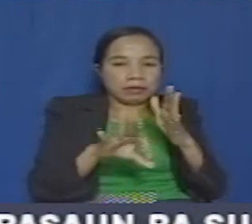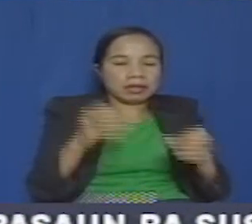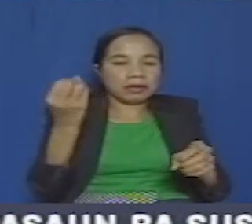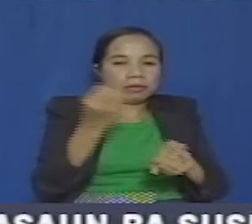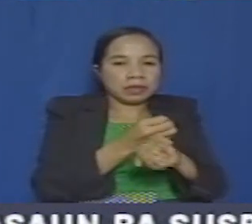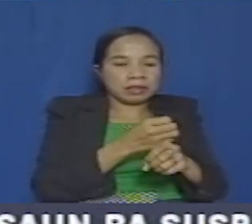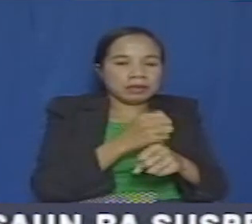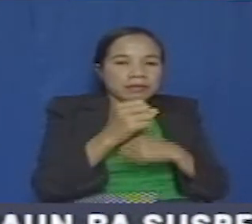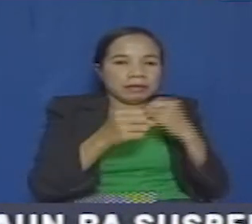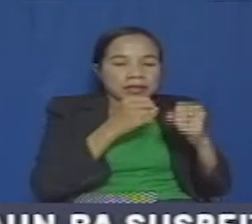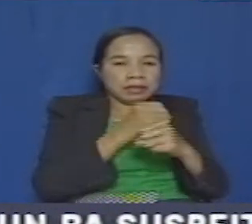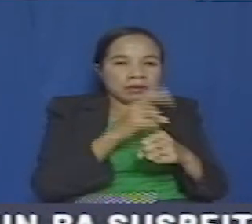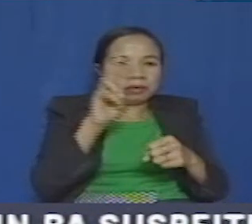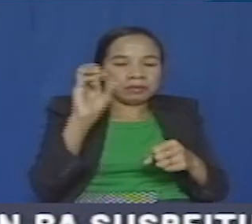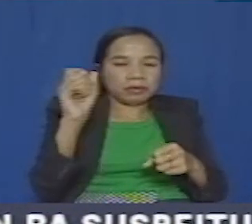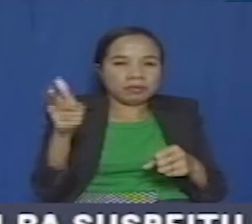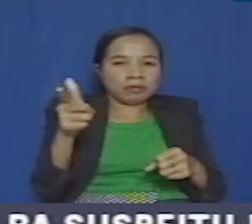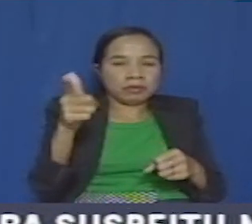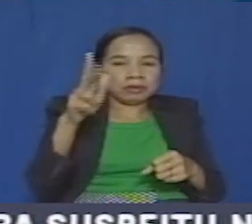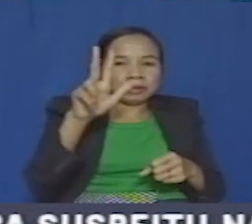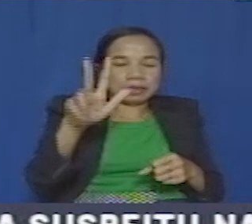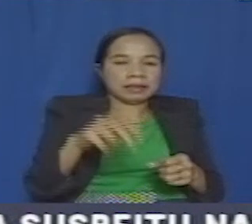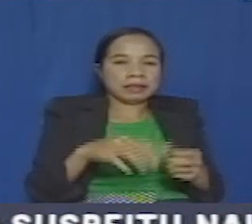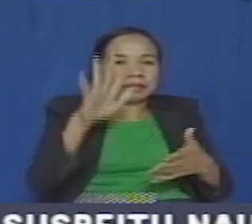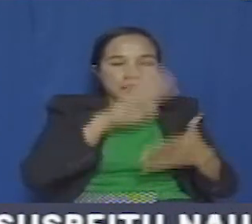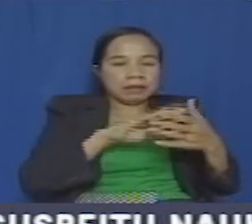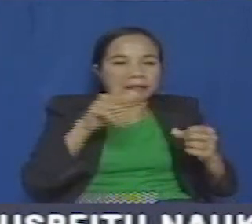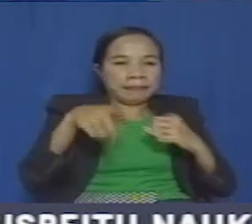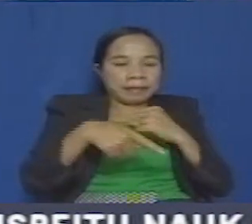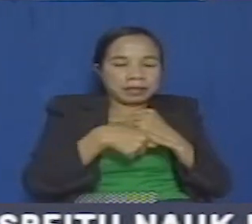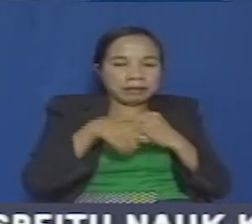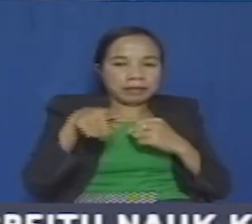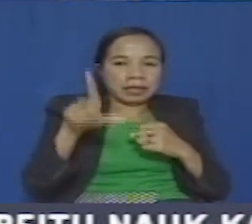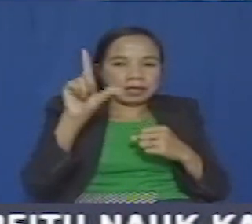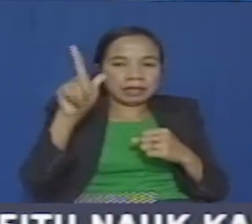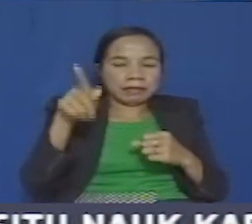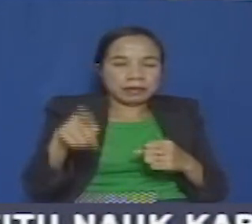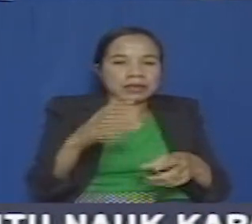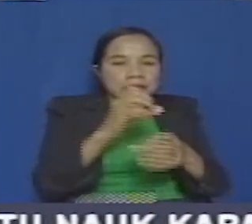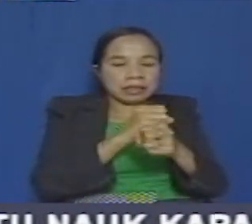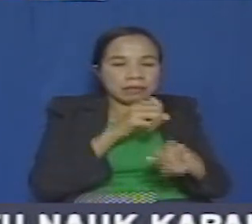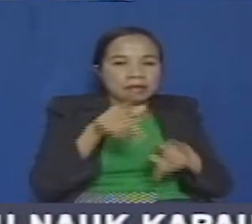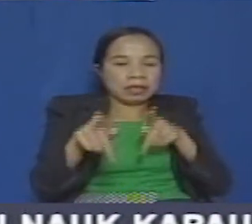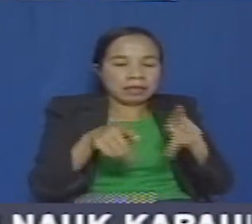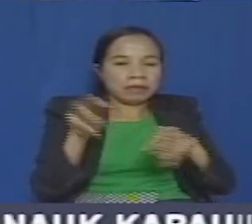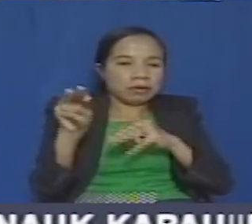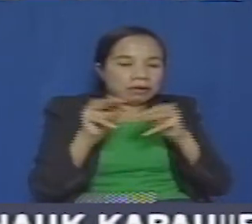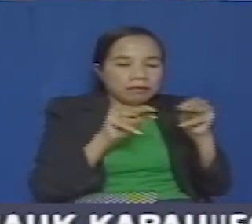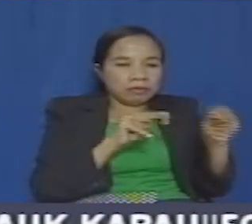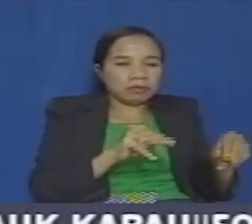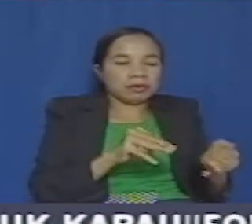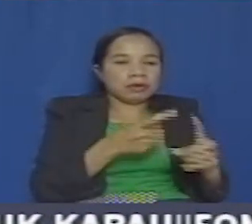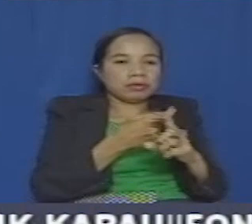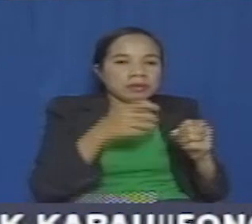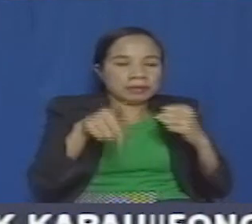objetivo, para a 2023. E a cerimônia, né, Partido PLP, mos, simo afiliação militante, no